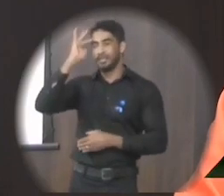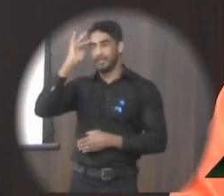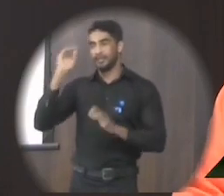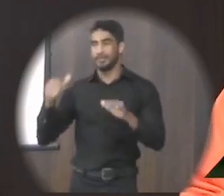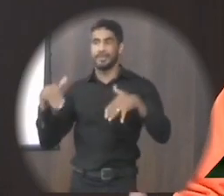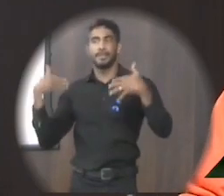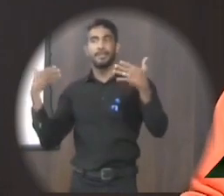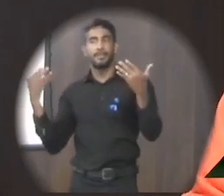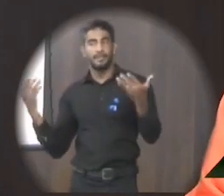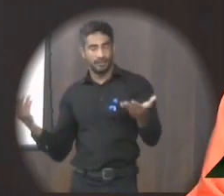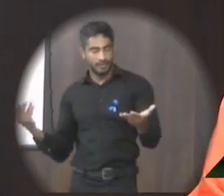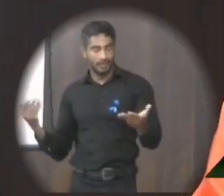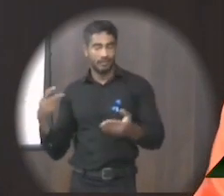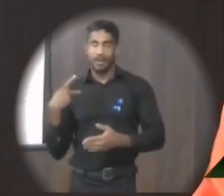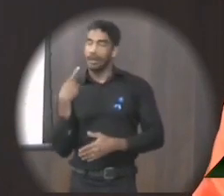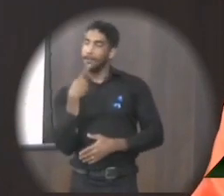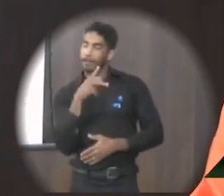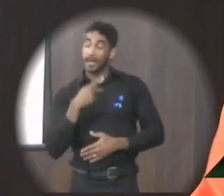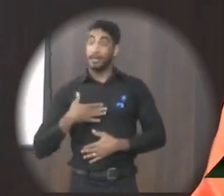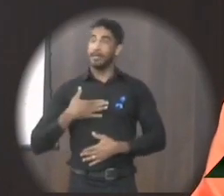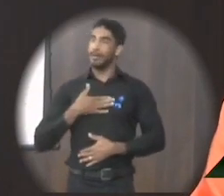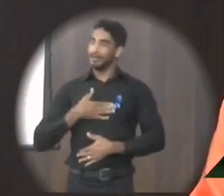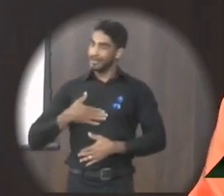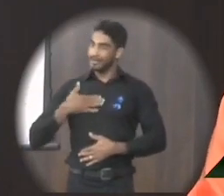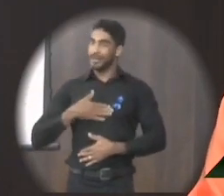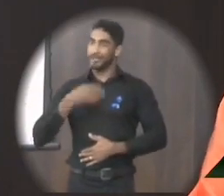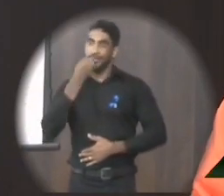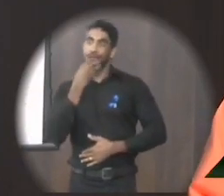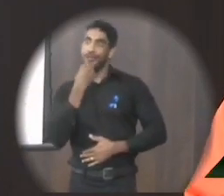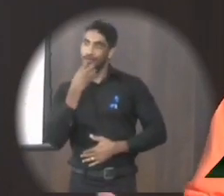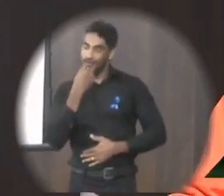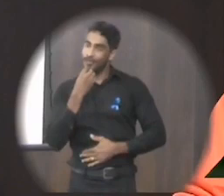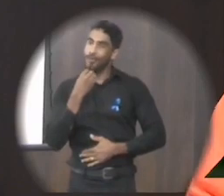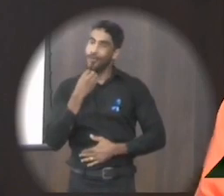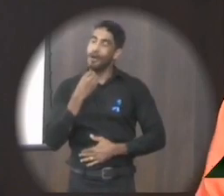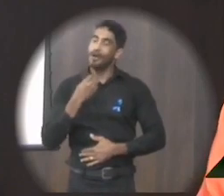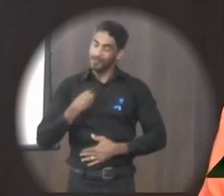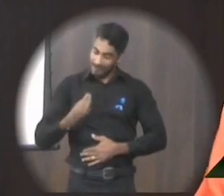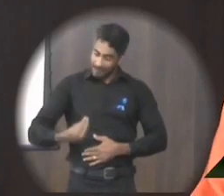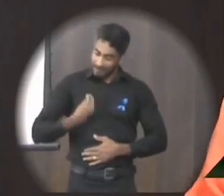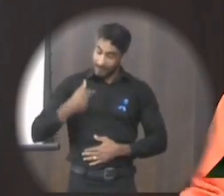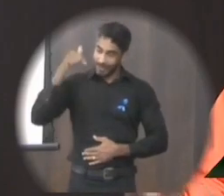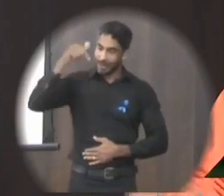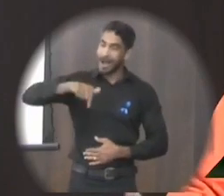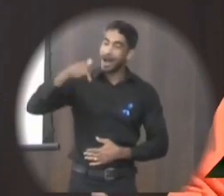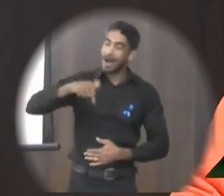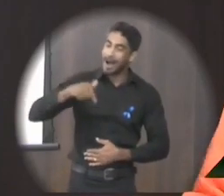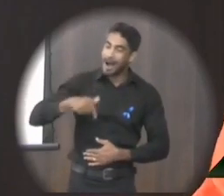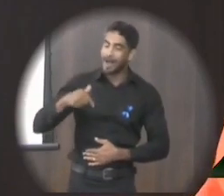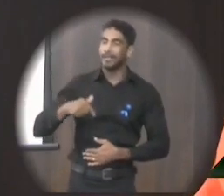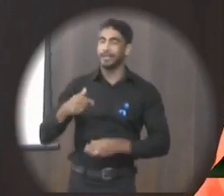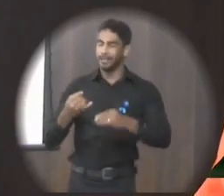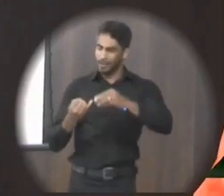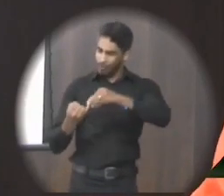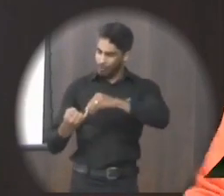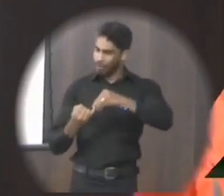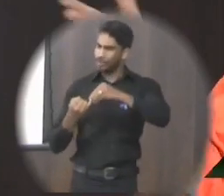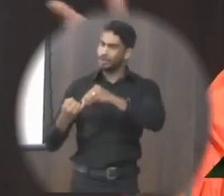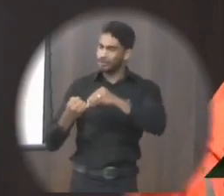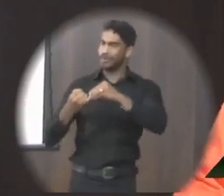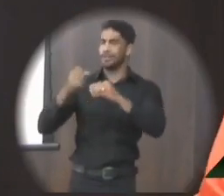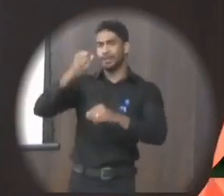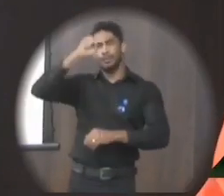Então, para mim, é uma satisfação enorme fazer parte desse momento como instituição Corpo de